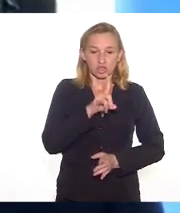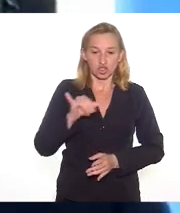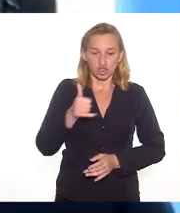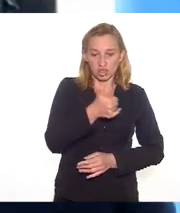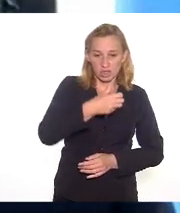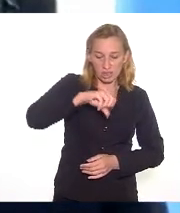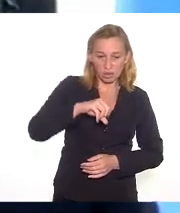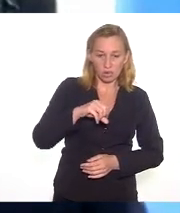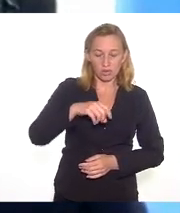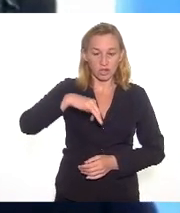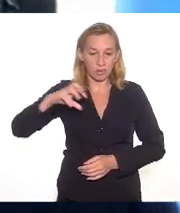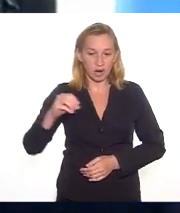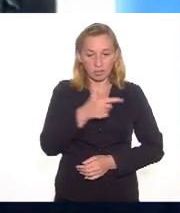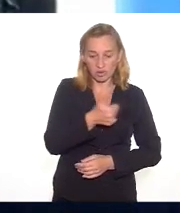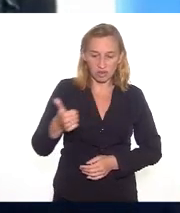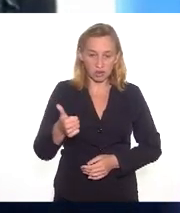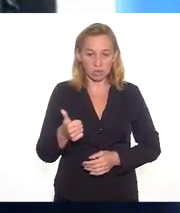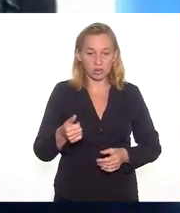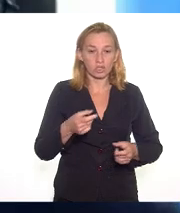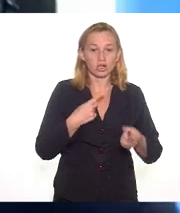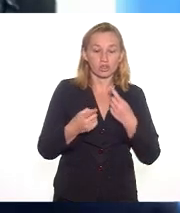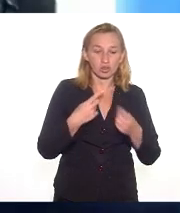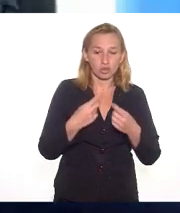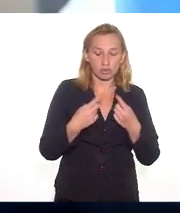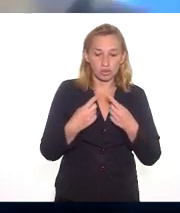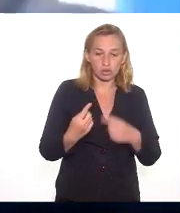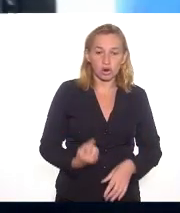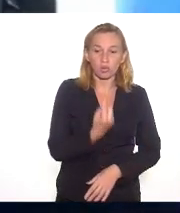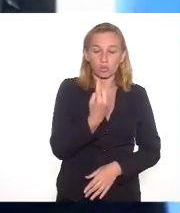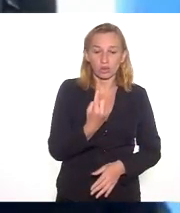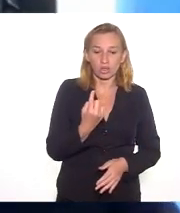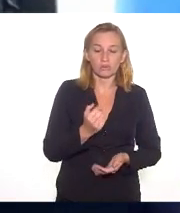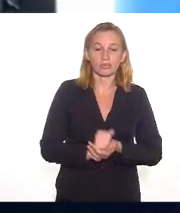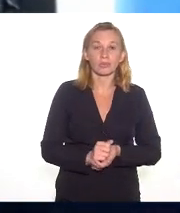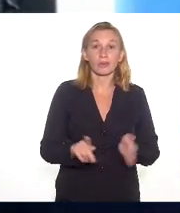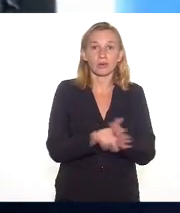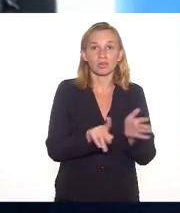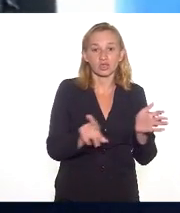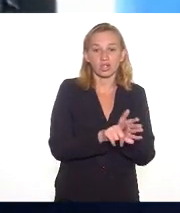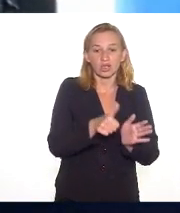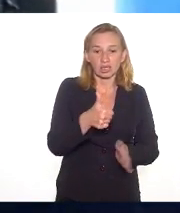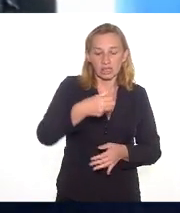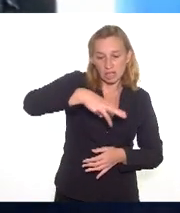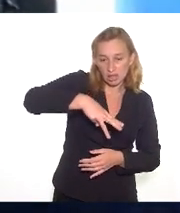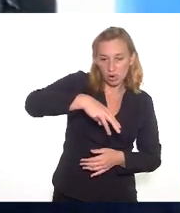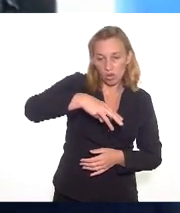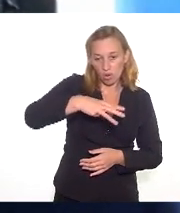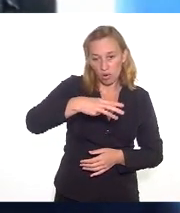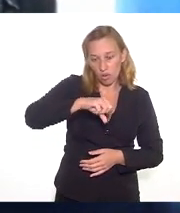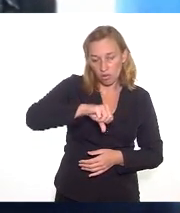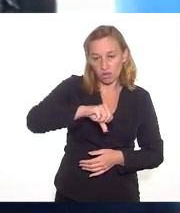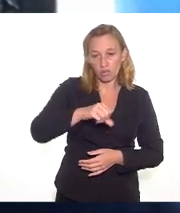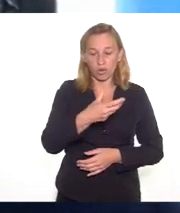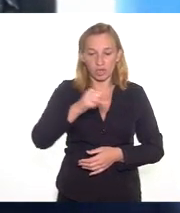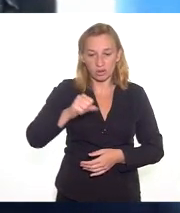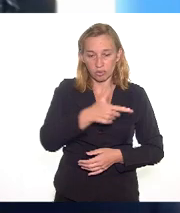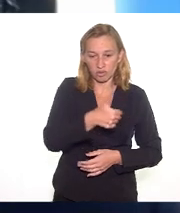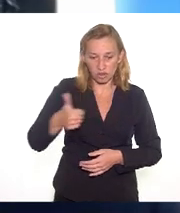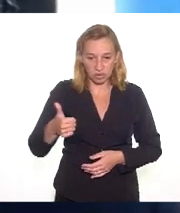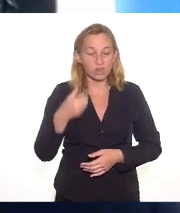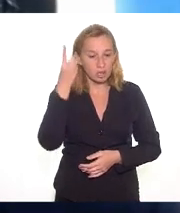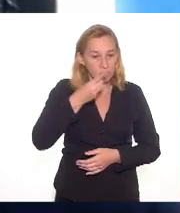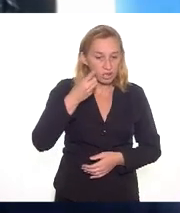19 de maio de 2021, regime de urgência em votação e discussão única. Projeto de lei 3980 de 21, de autoria do